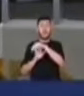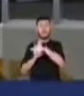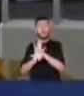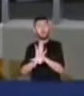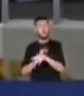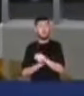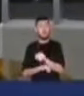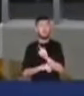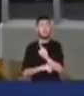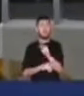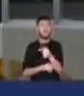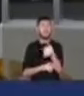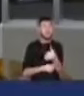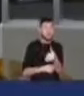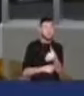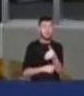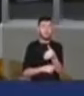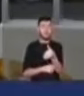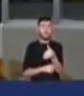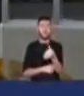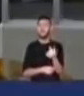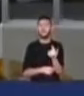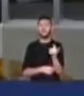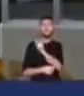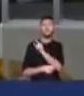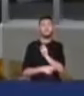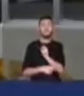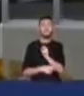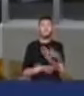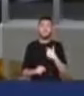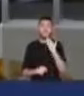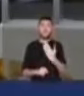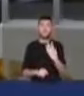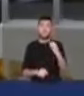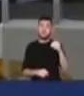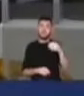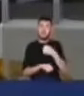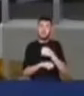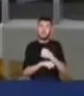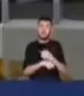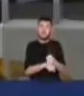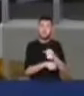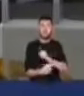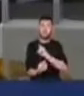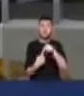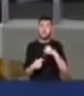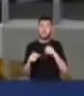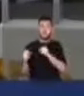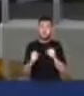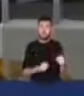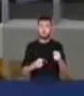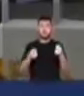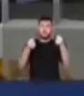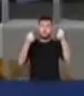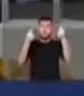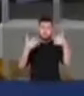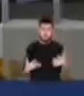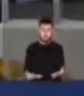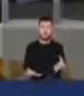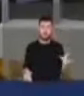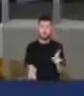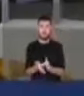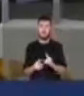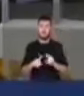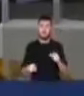tem que ampliar. Está aqui, emenda de minha autoria também, mostrar que o aposentado precisa de voz e de